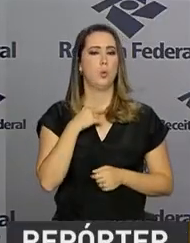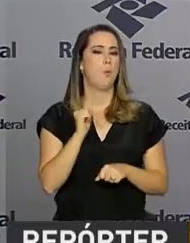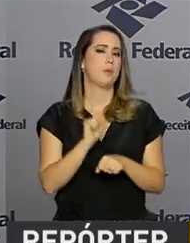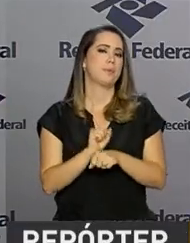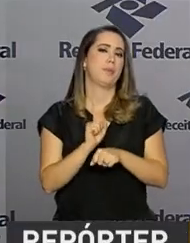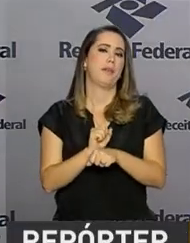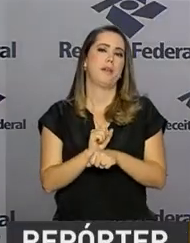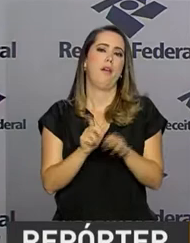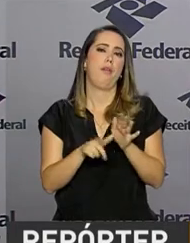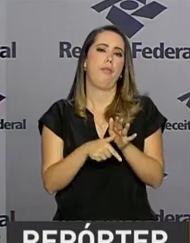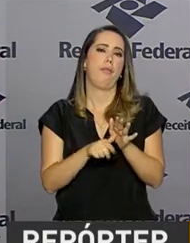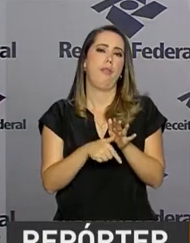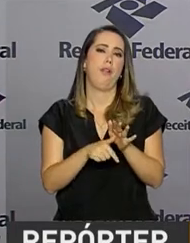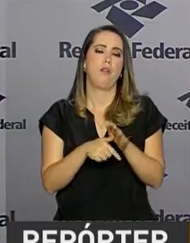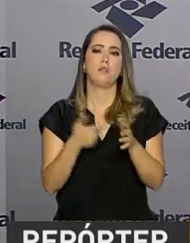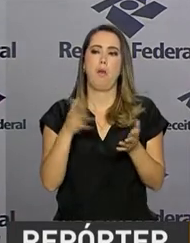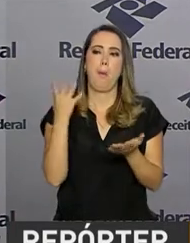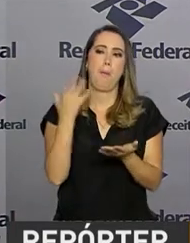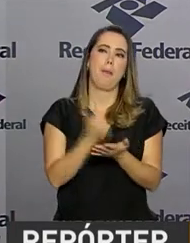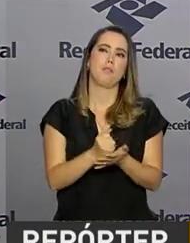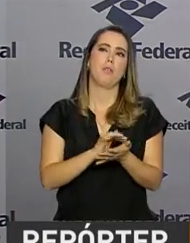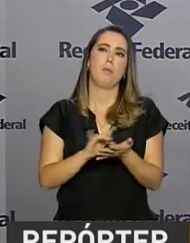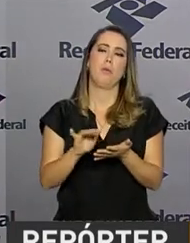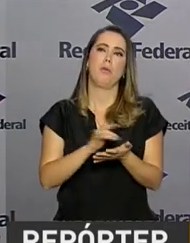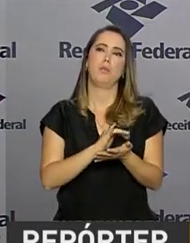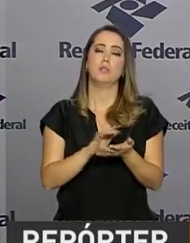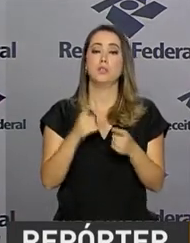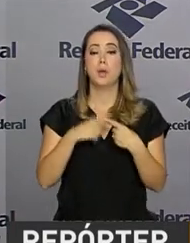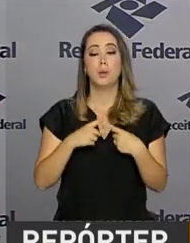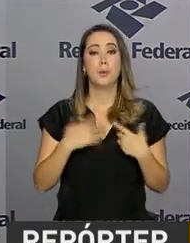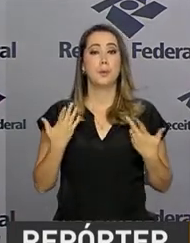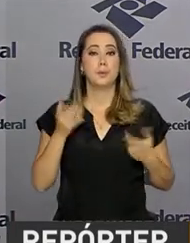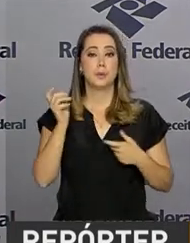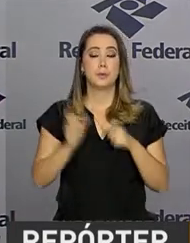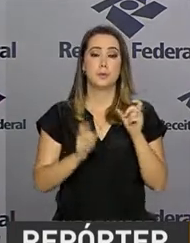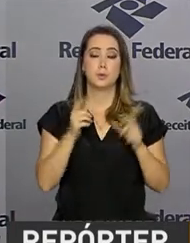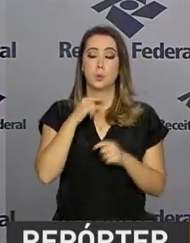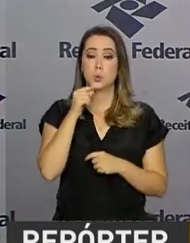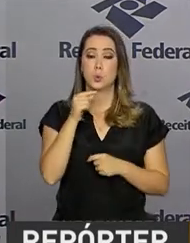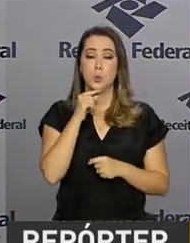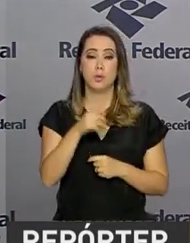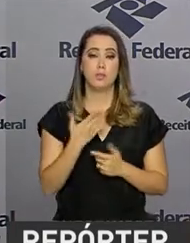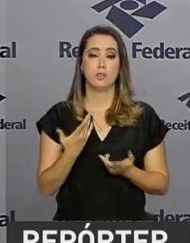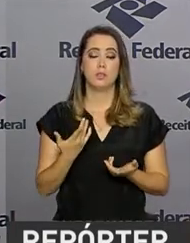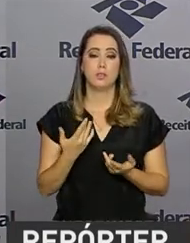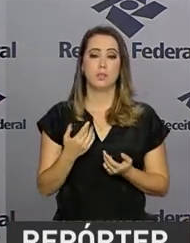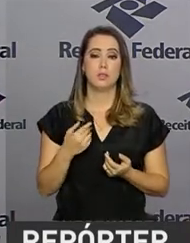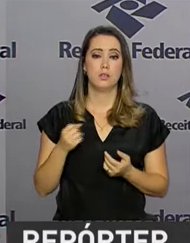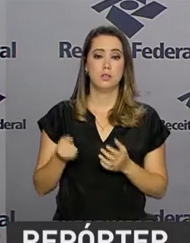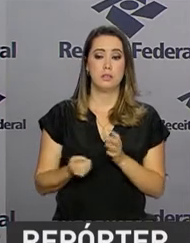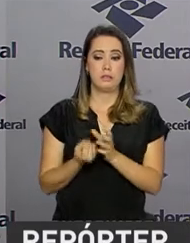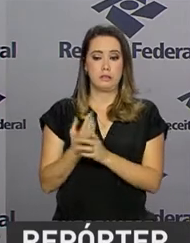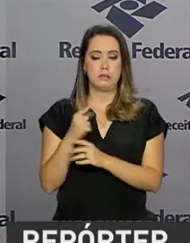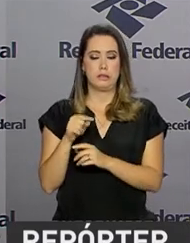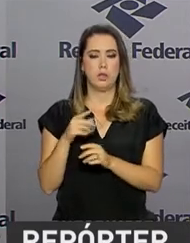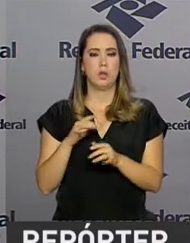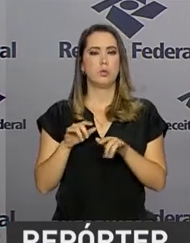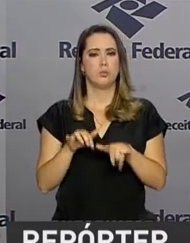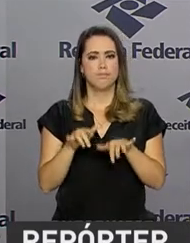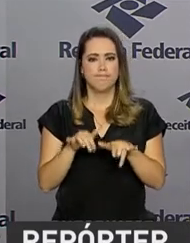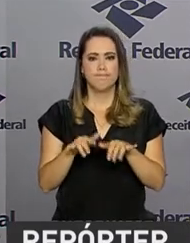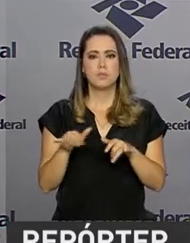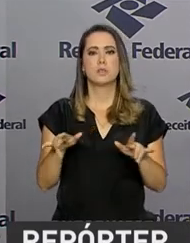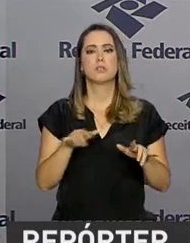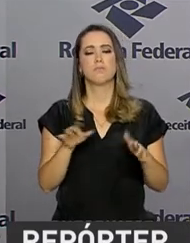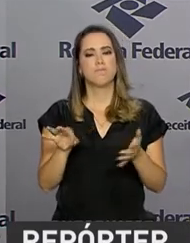hora especialmente para baixar programa porque quem as dúvidas surgem na hora do preenchimento da